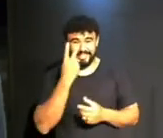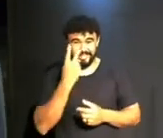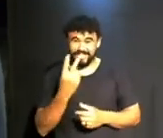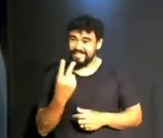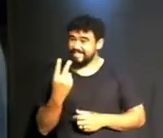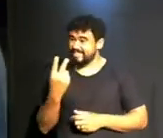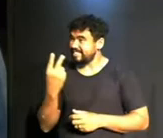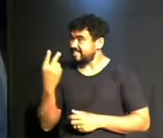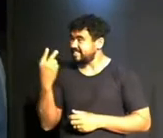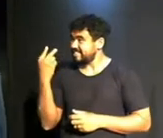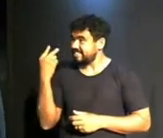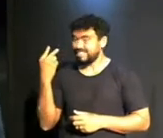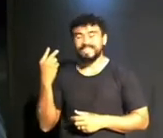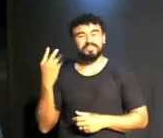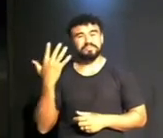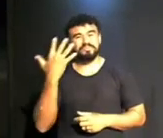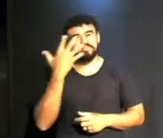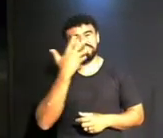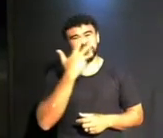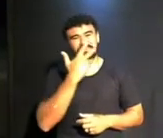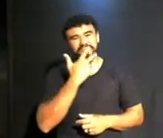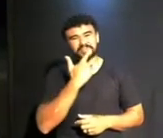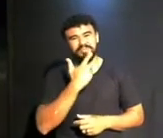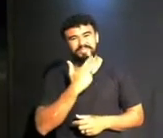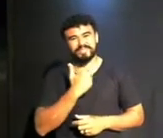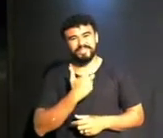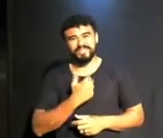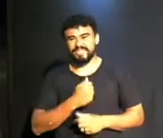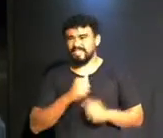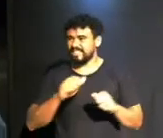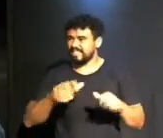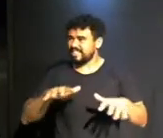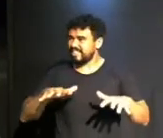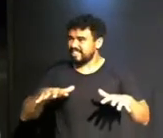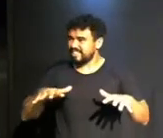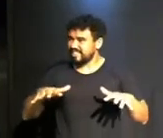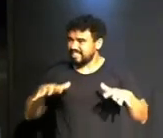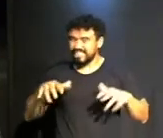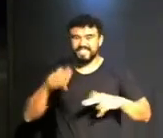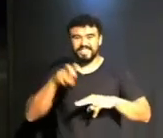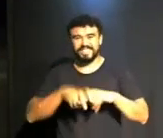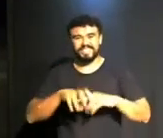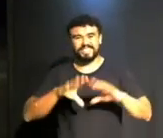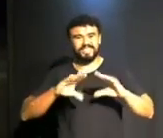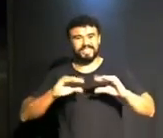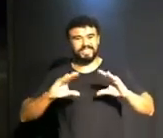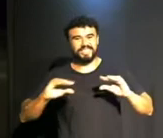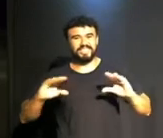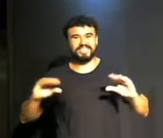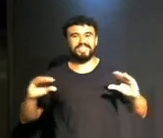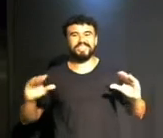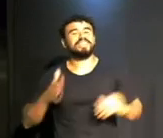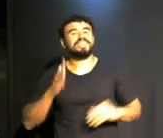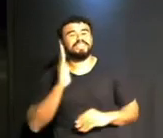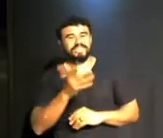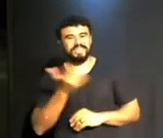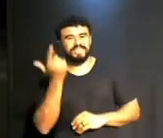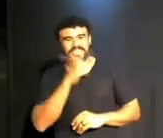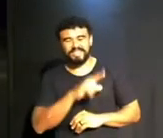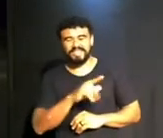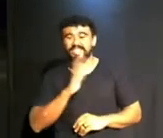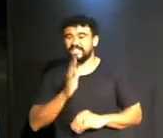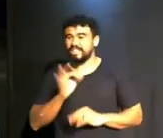dessa grande bênção que são as nossas poltronas acolchoadas elas já chegaram